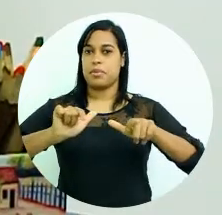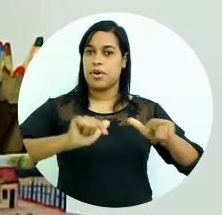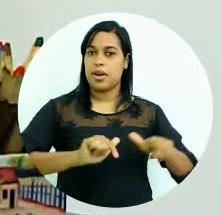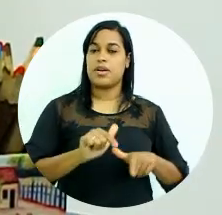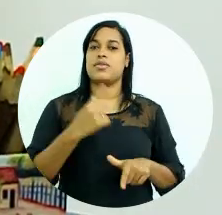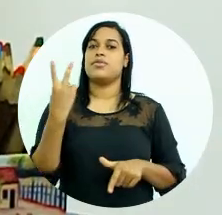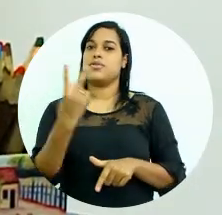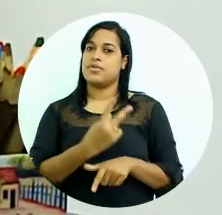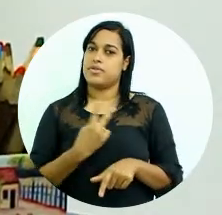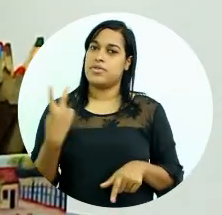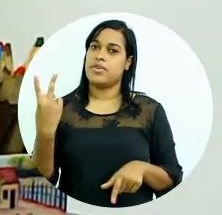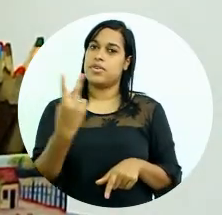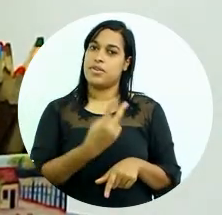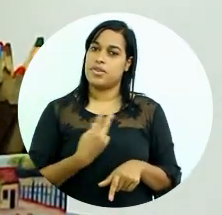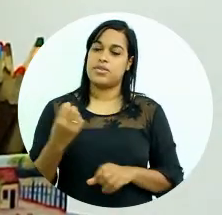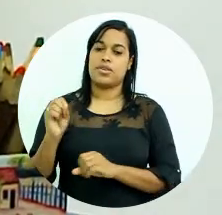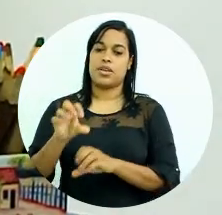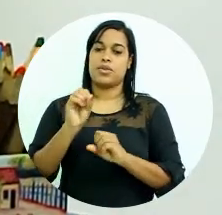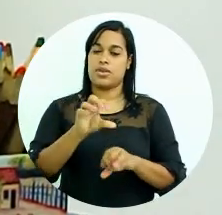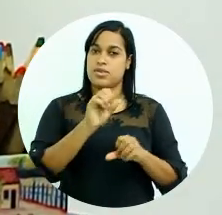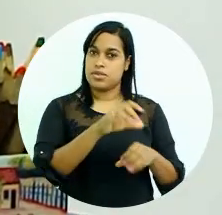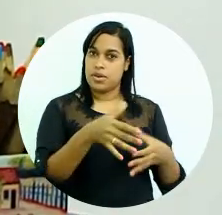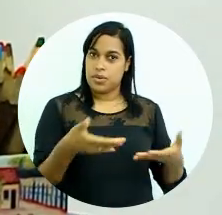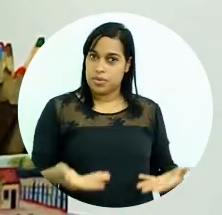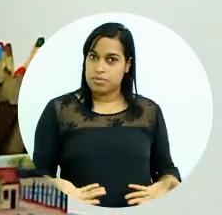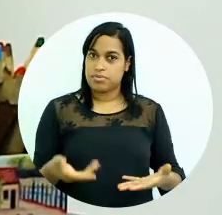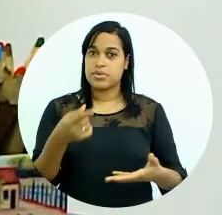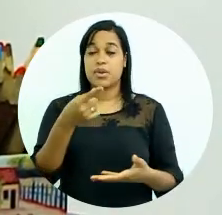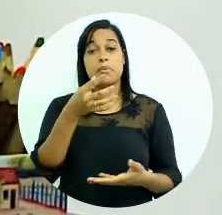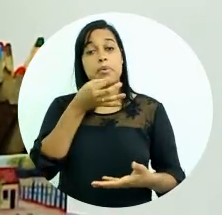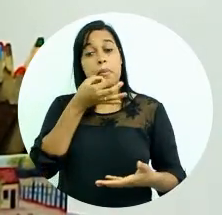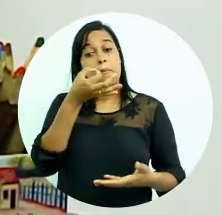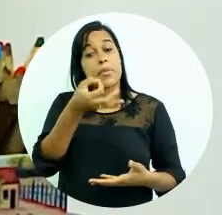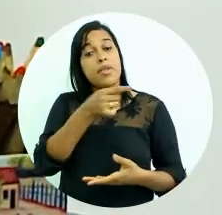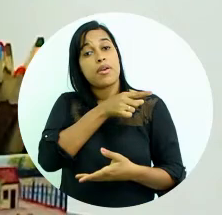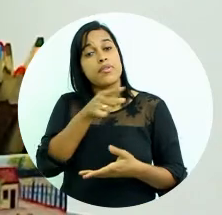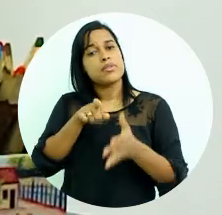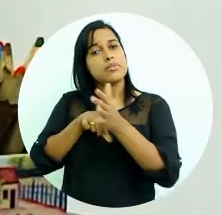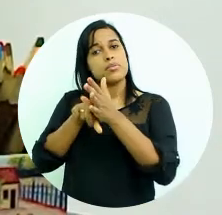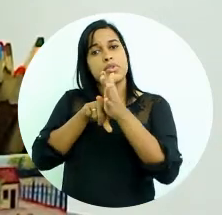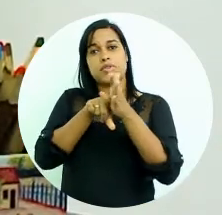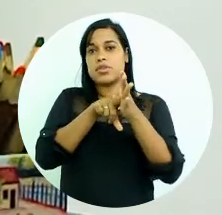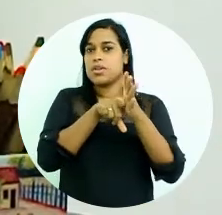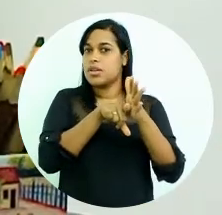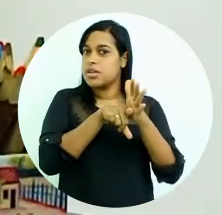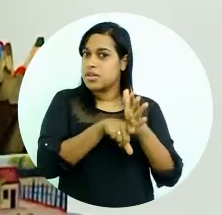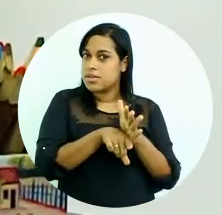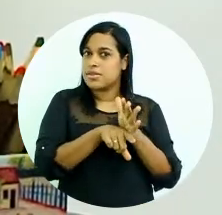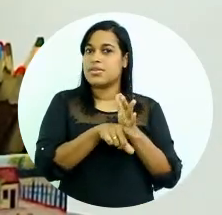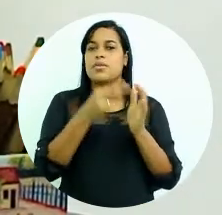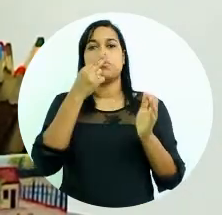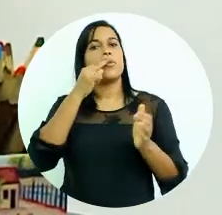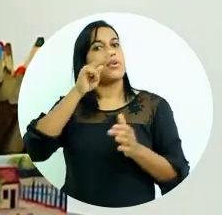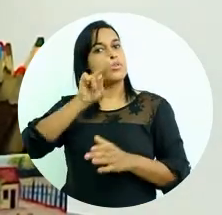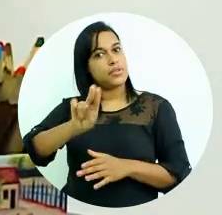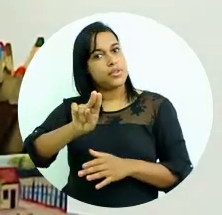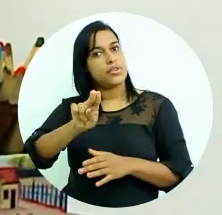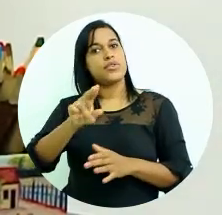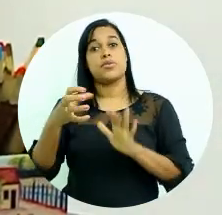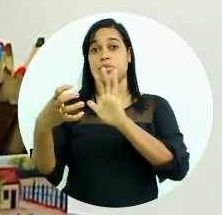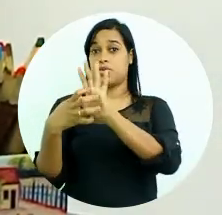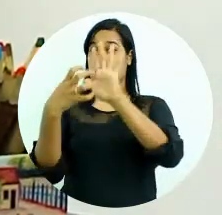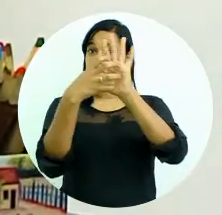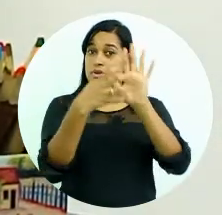de valores e da educação. Sugiro que vocês pesquisem sobre o nazismo, sobre